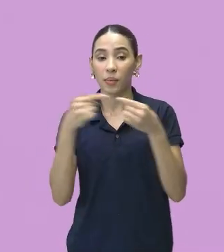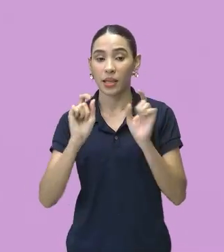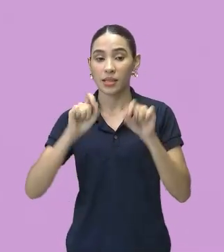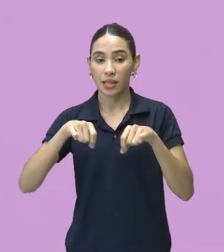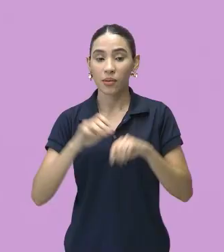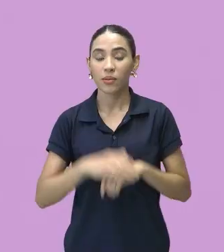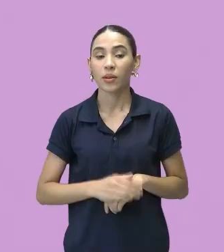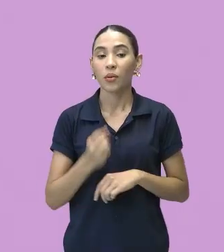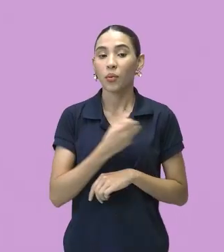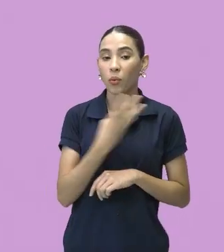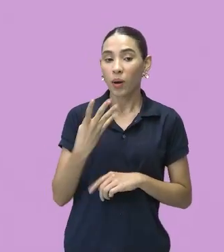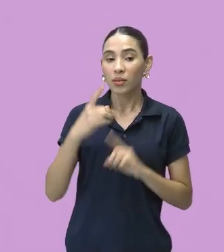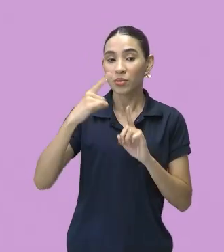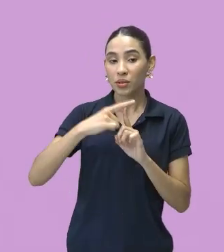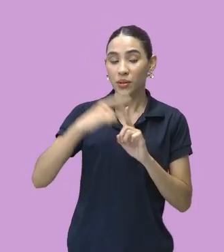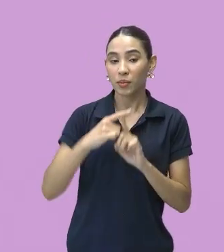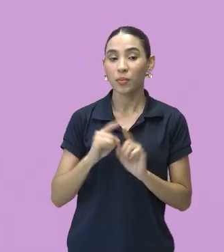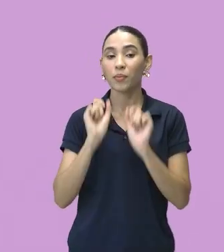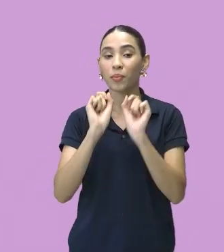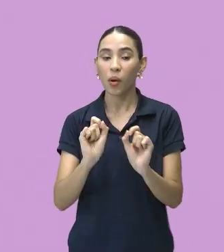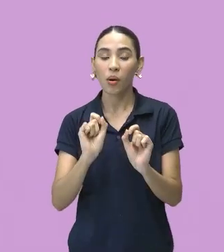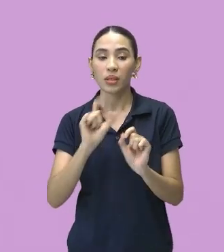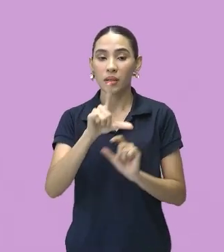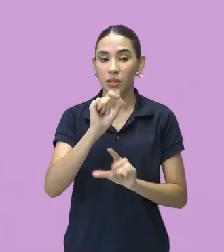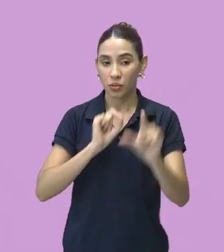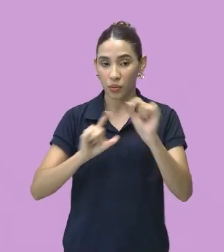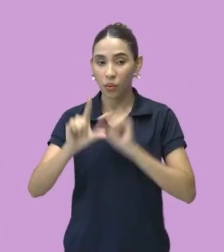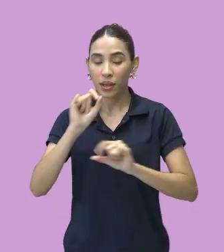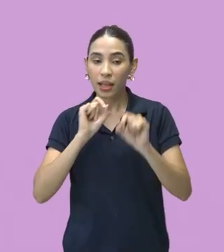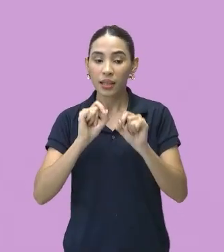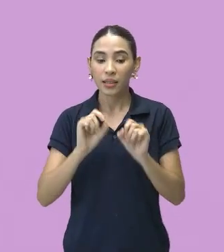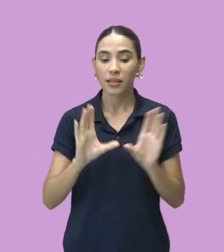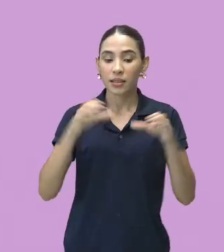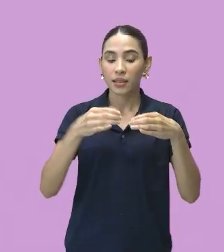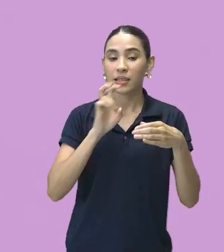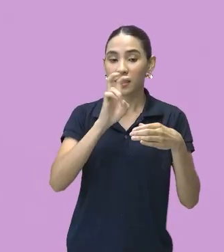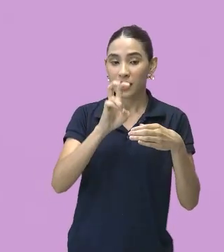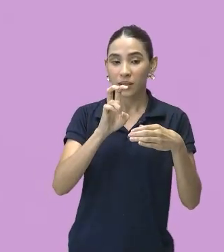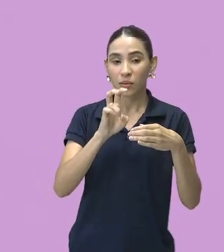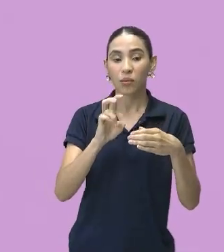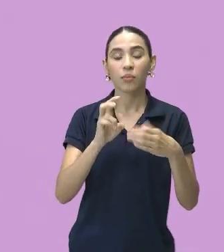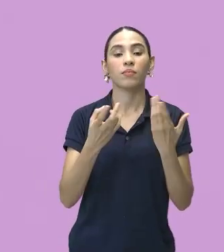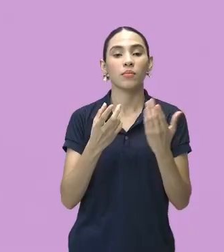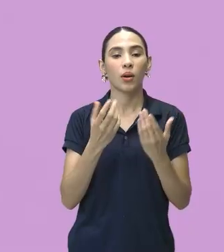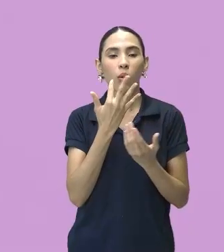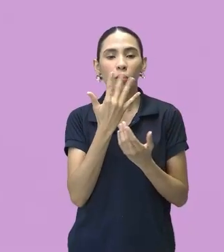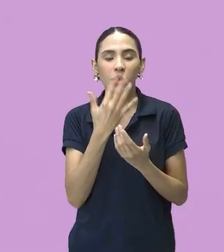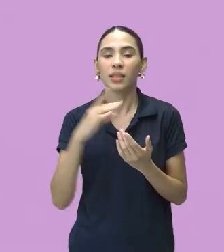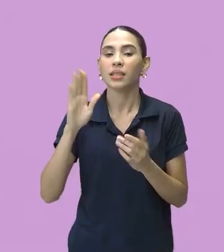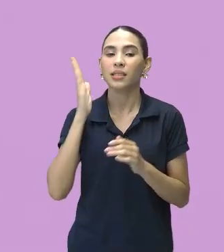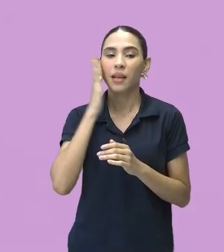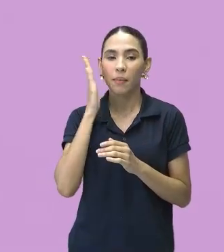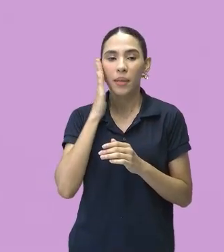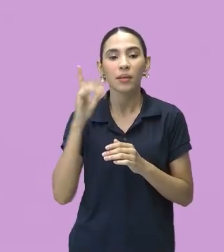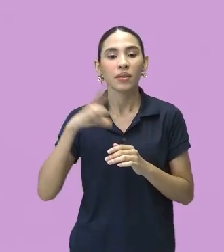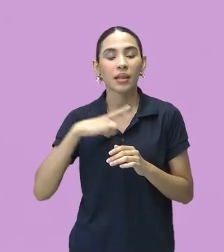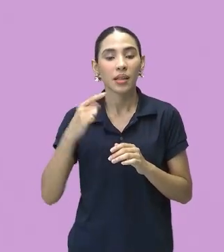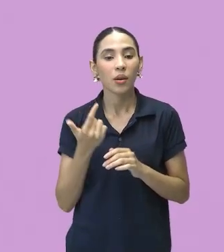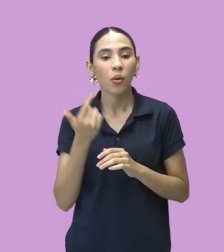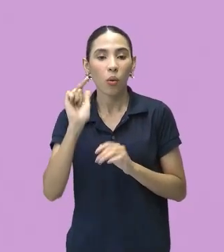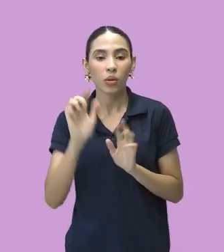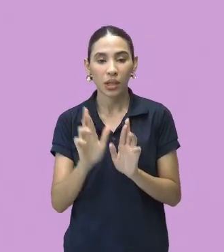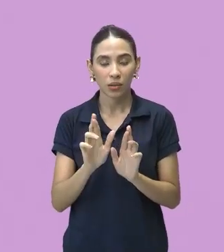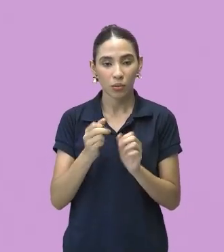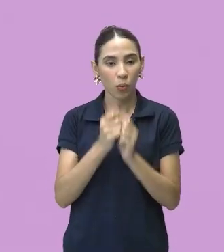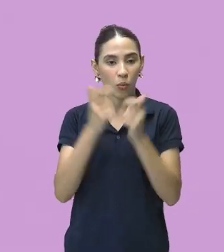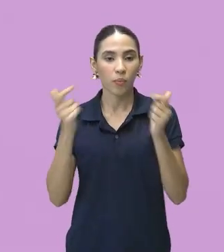combinação. De quantas formas a gente pode selecionar aí essas 5 bolinhas coloridas, sabendo que a gente tem uma outra quantidade